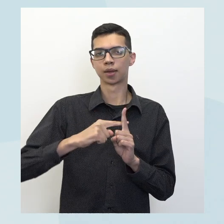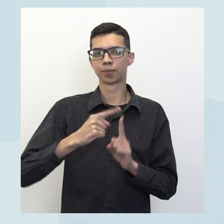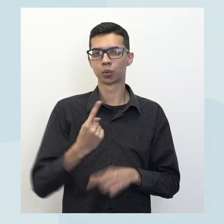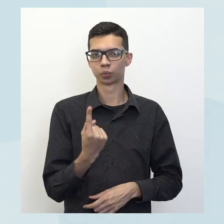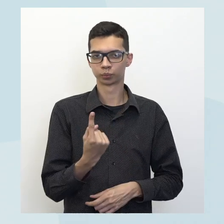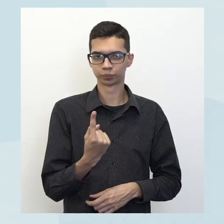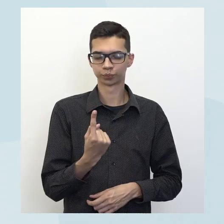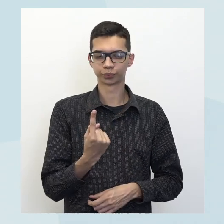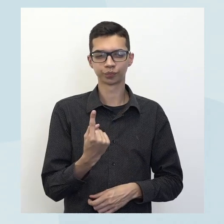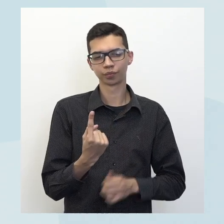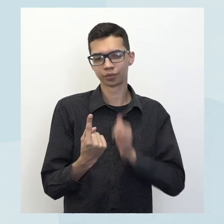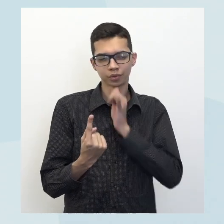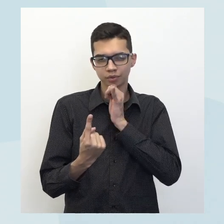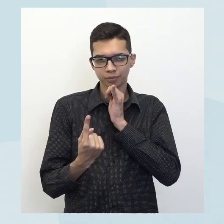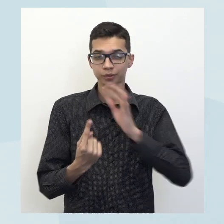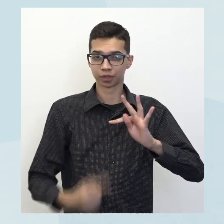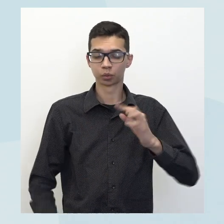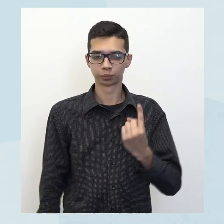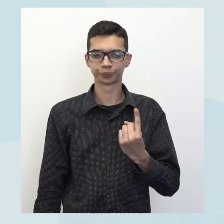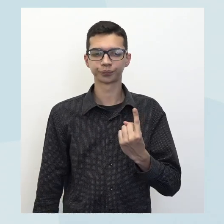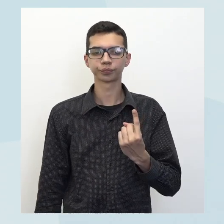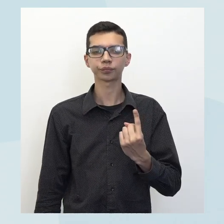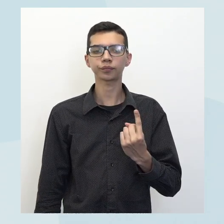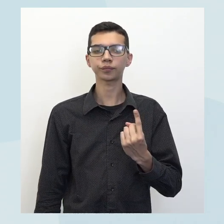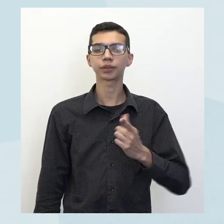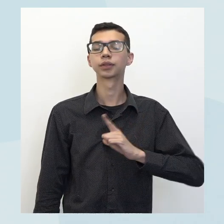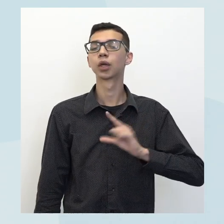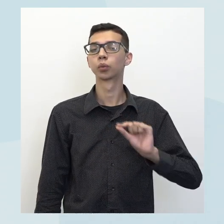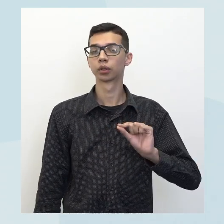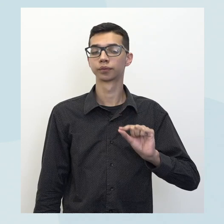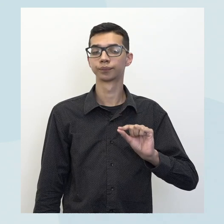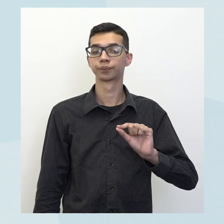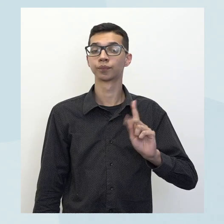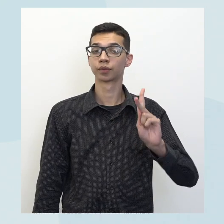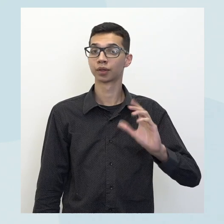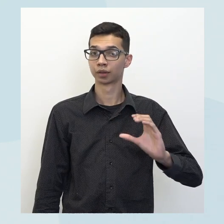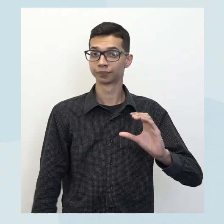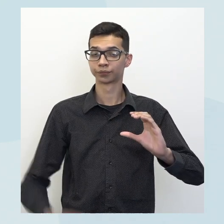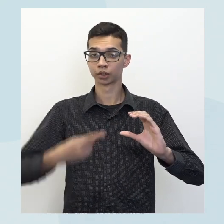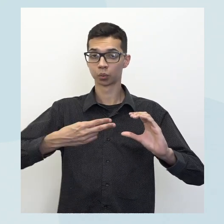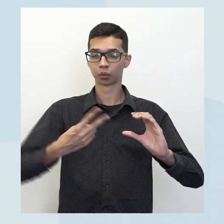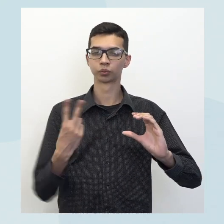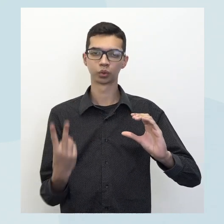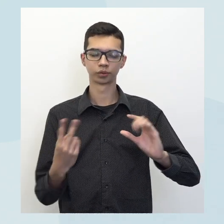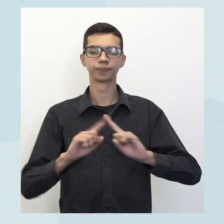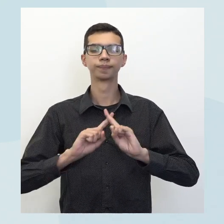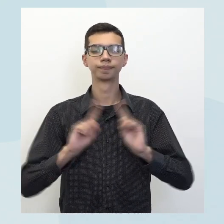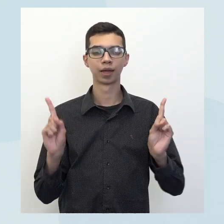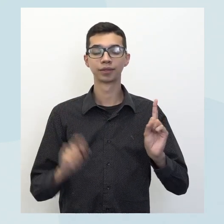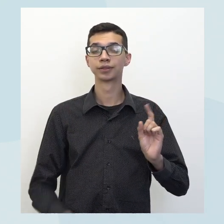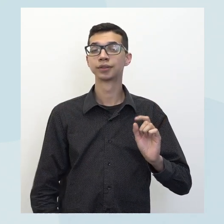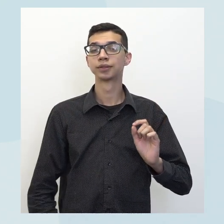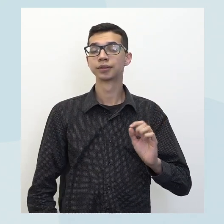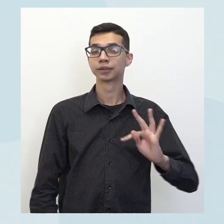1, eu tenho o Kc de 2. E numa condição 2, eu tenho uma temperatura 2, uma